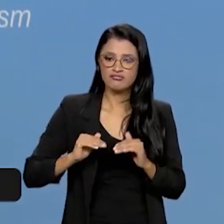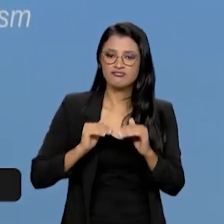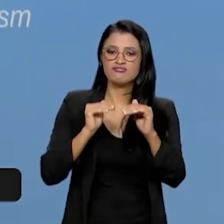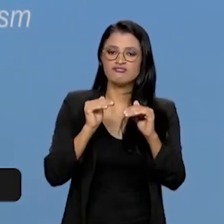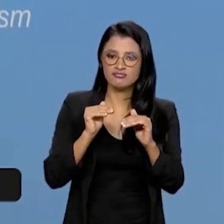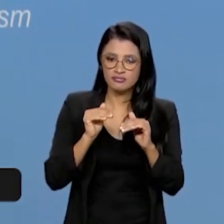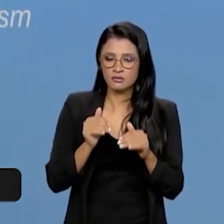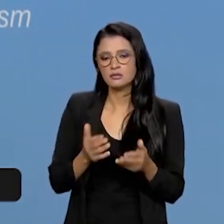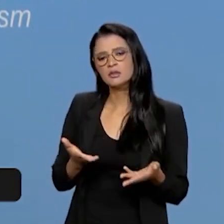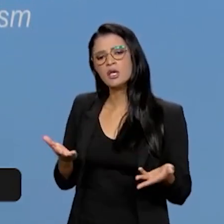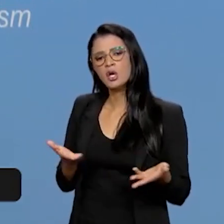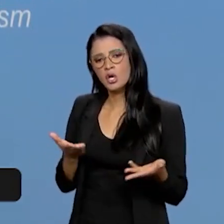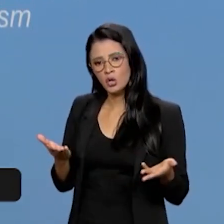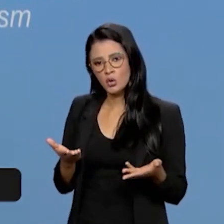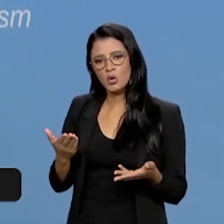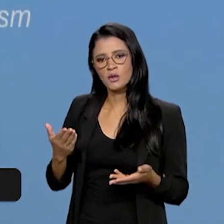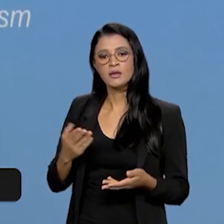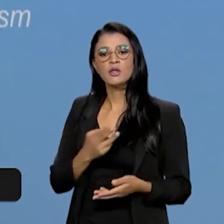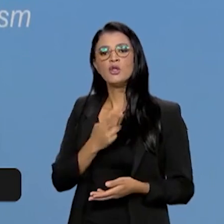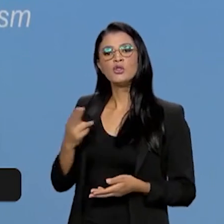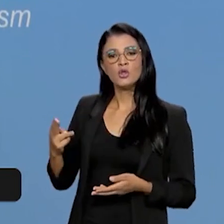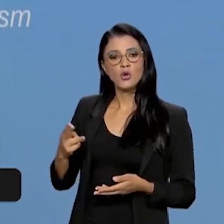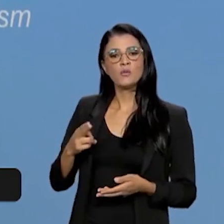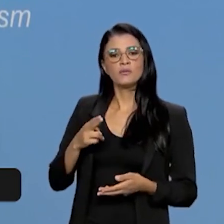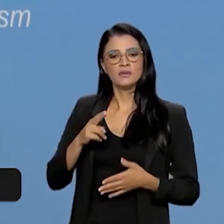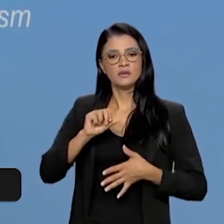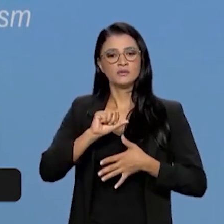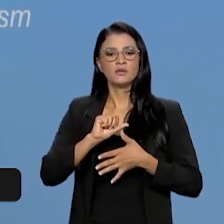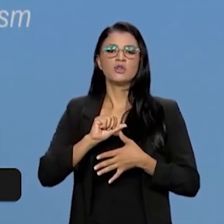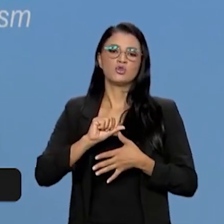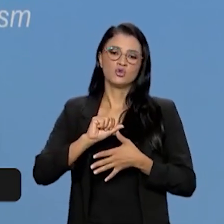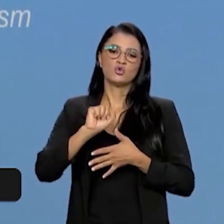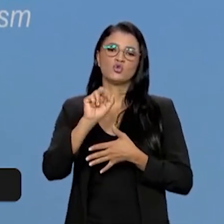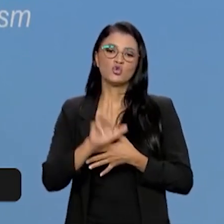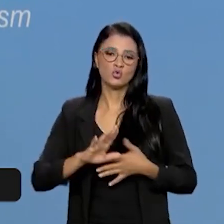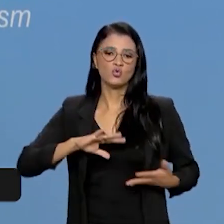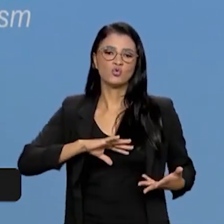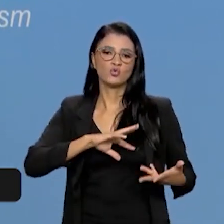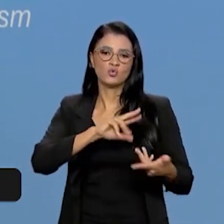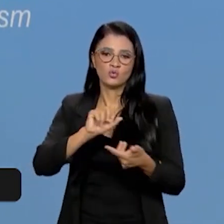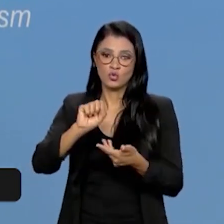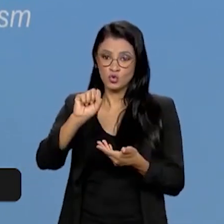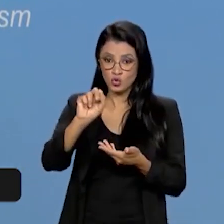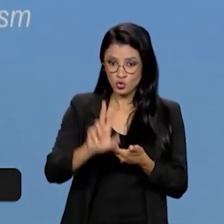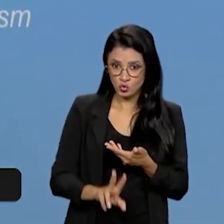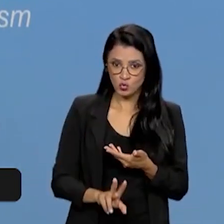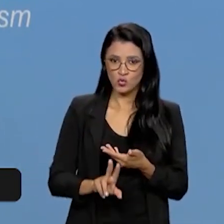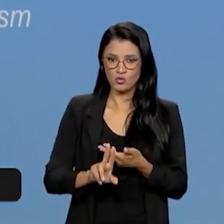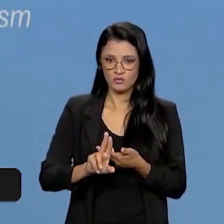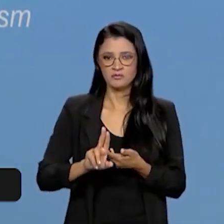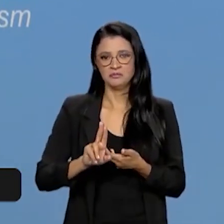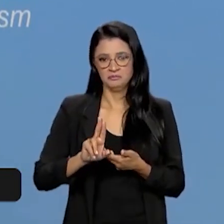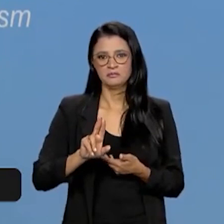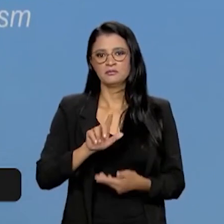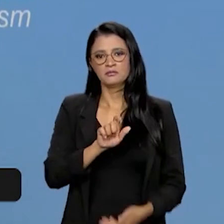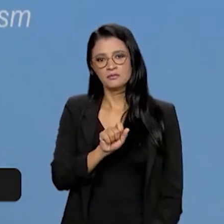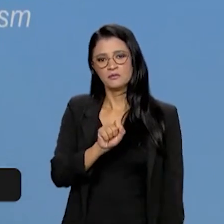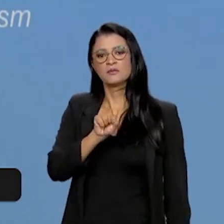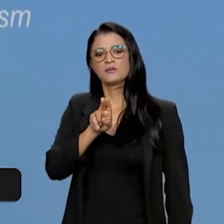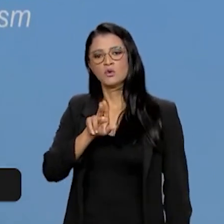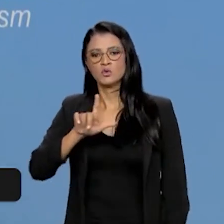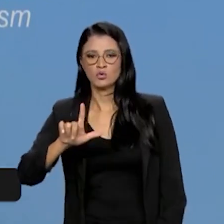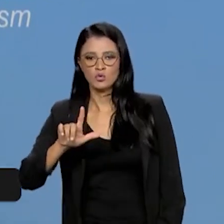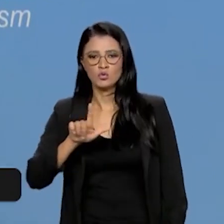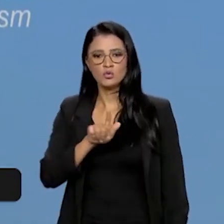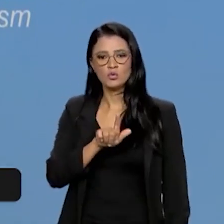E agora, nós somos Sul Global. Veja a mudança de nome, que pomposo